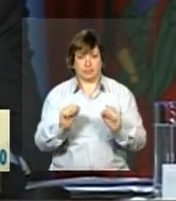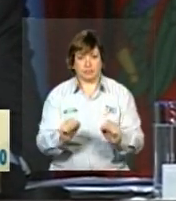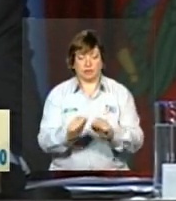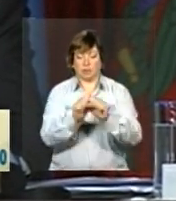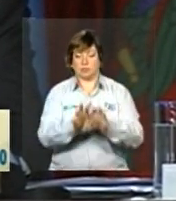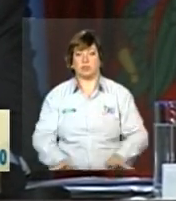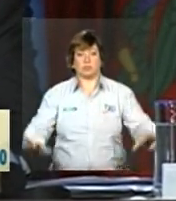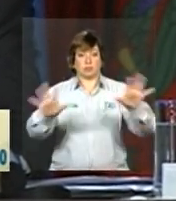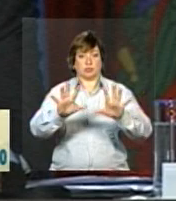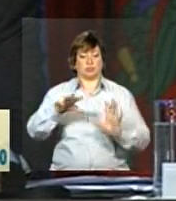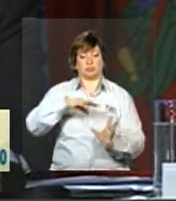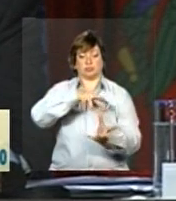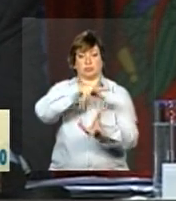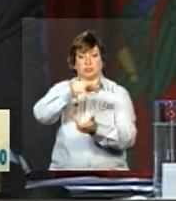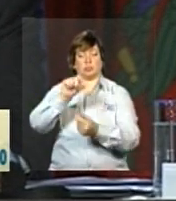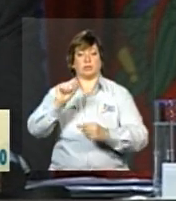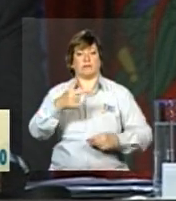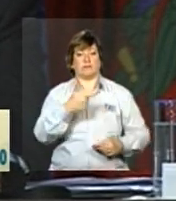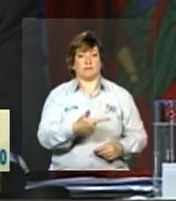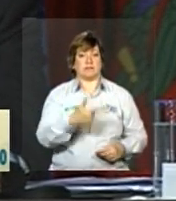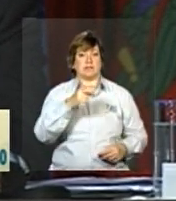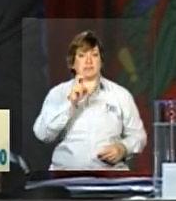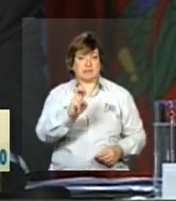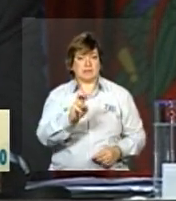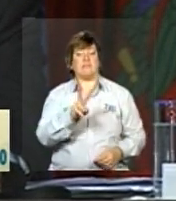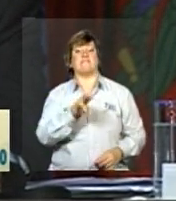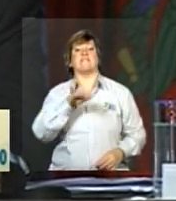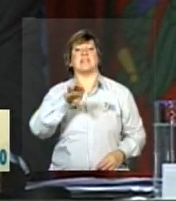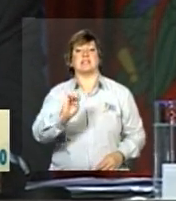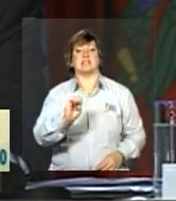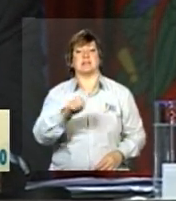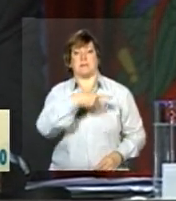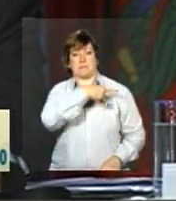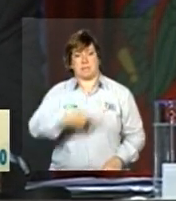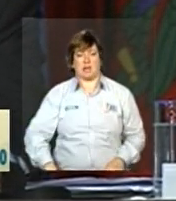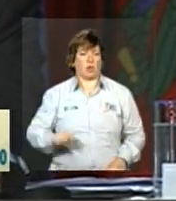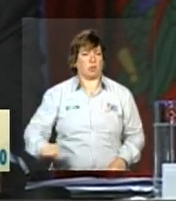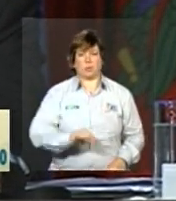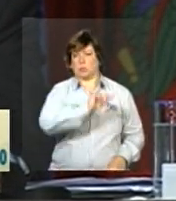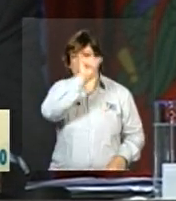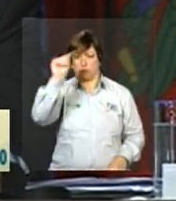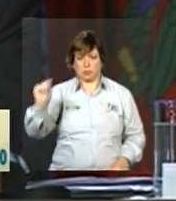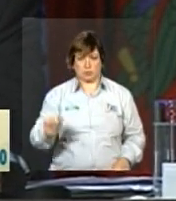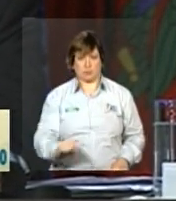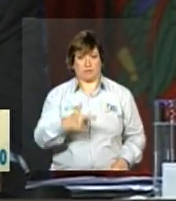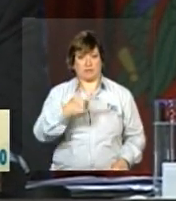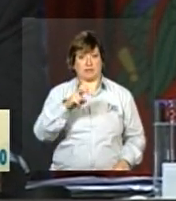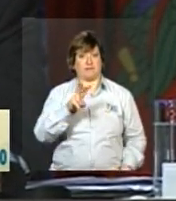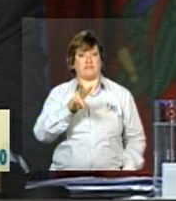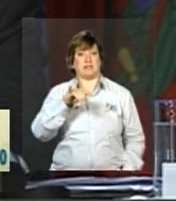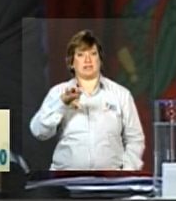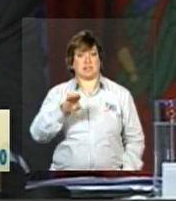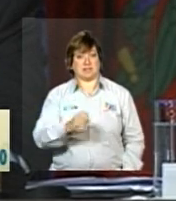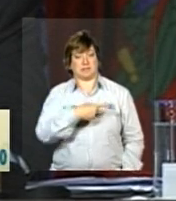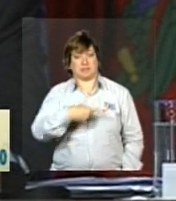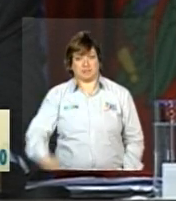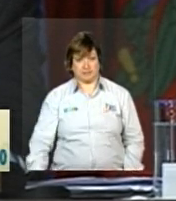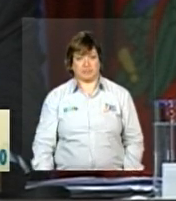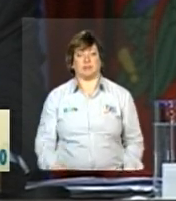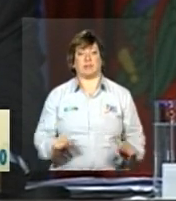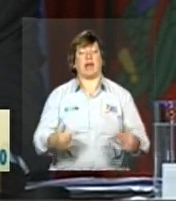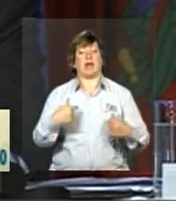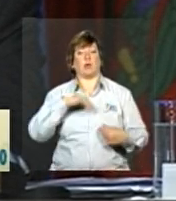geográfica equitativa, 25 vice-presidentes. No que diz respeito à eleição dos vice-presidentes,